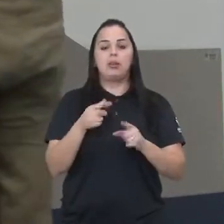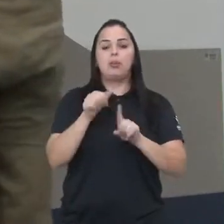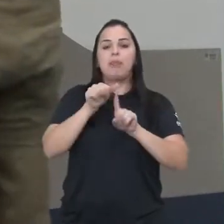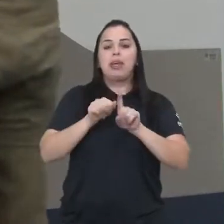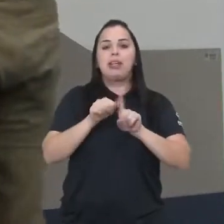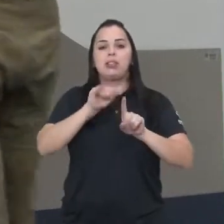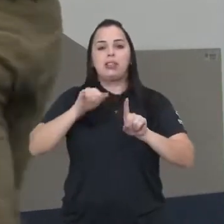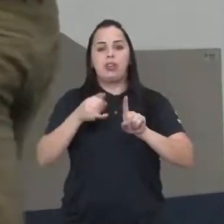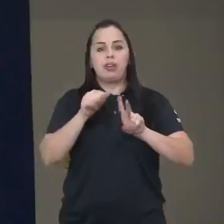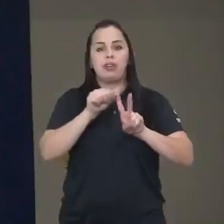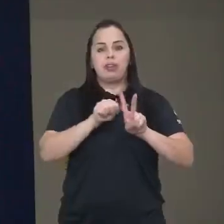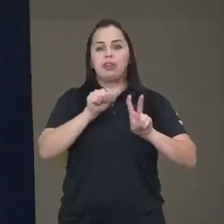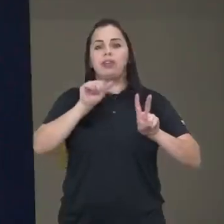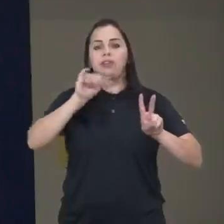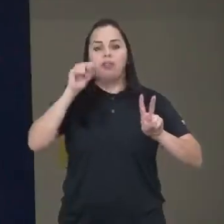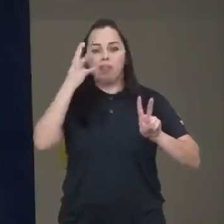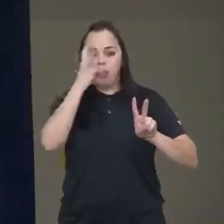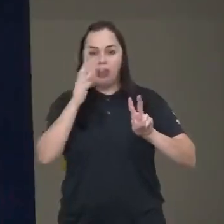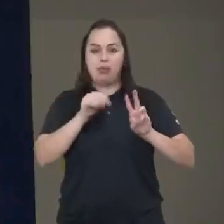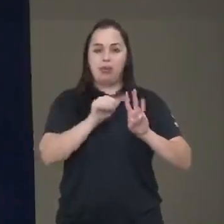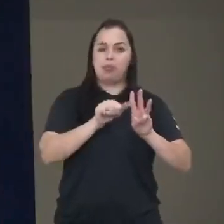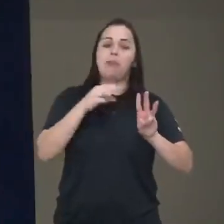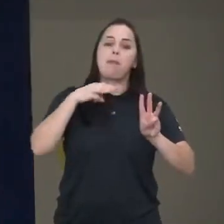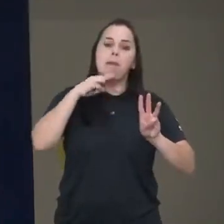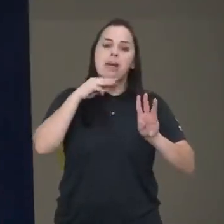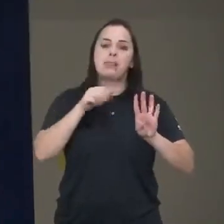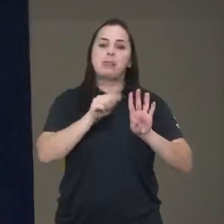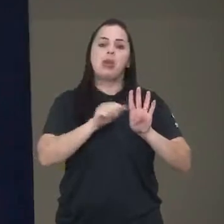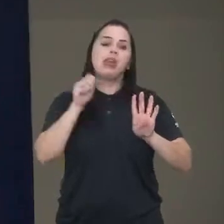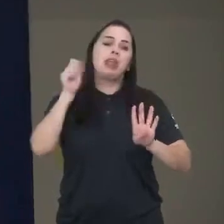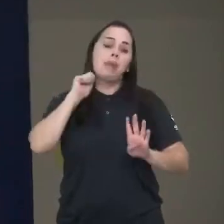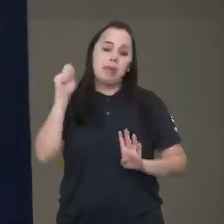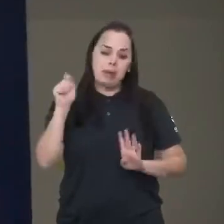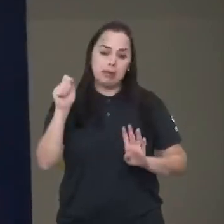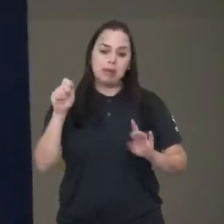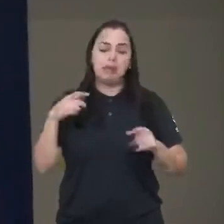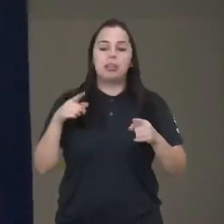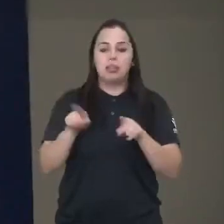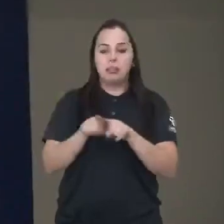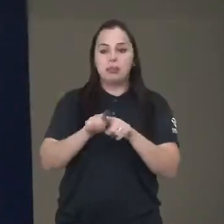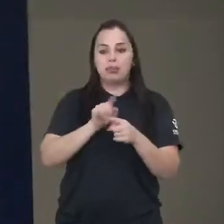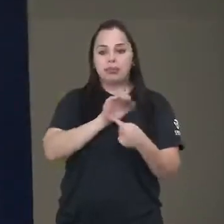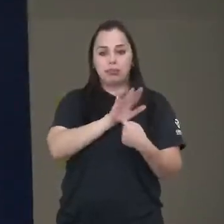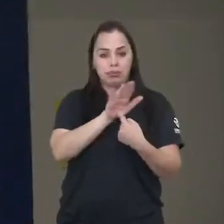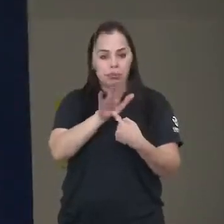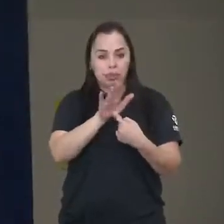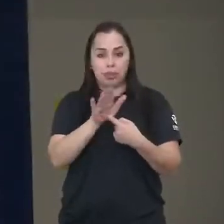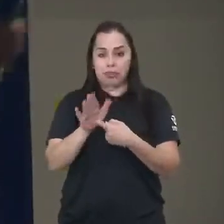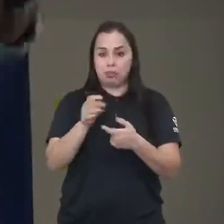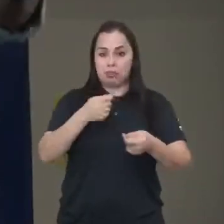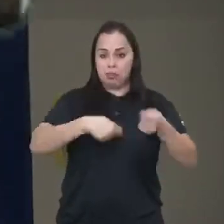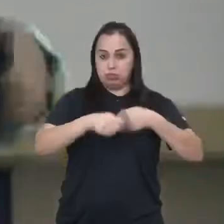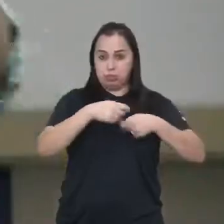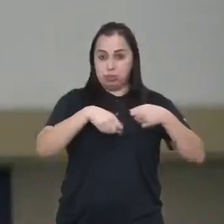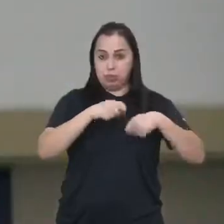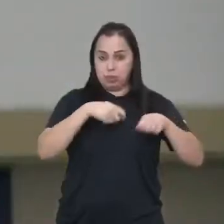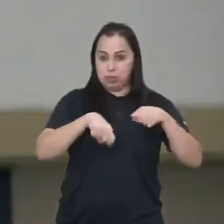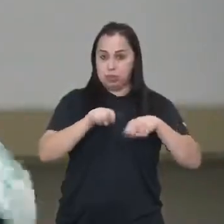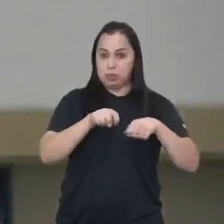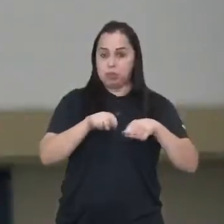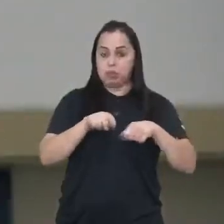de 2022. De acordo com os dados apresentados pelo secretário de Gestão Administrativa e